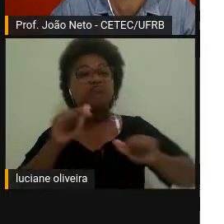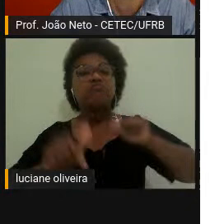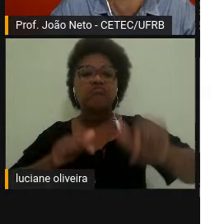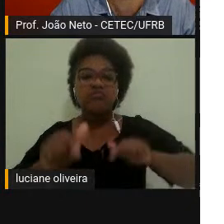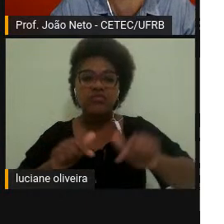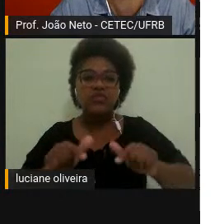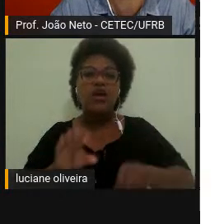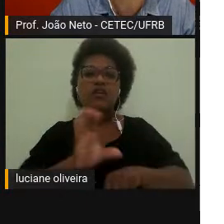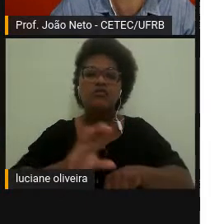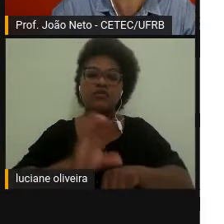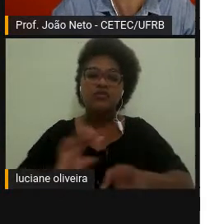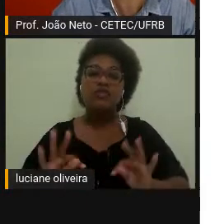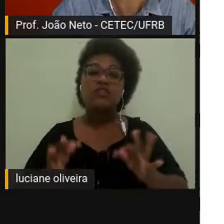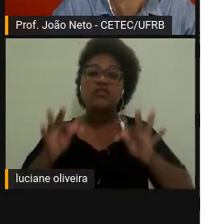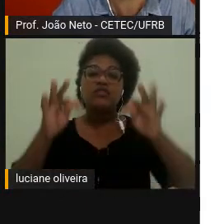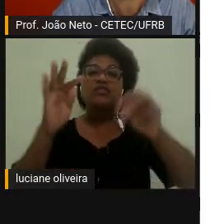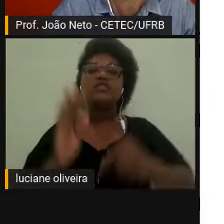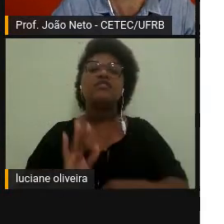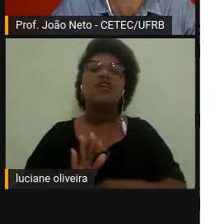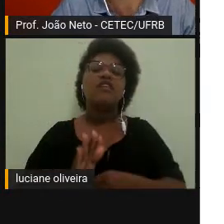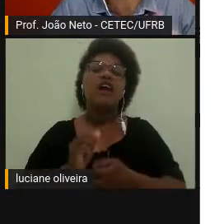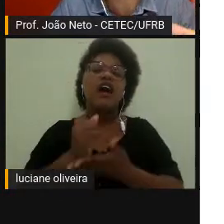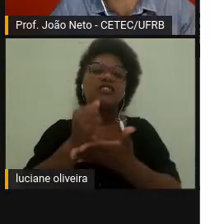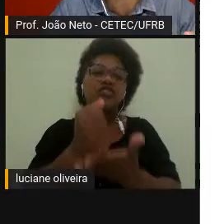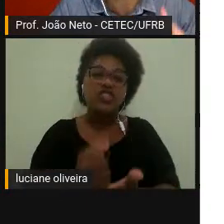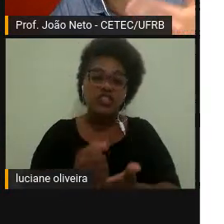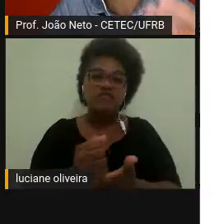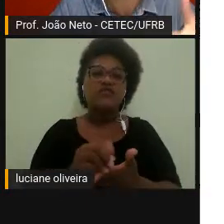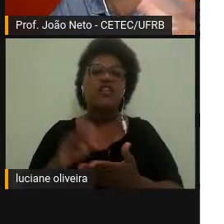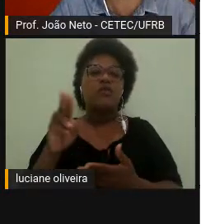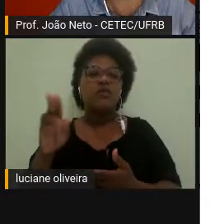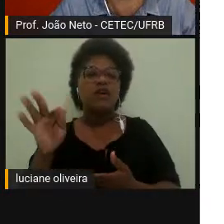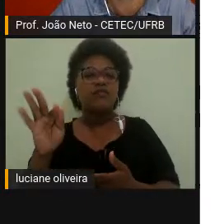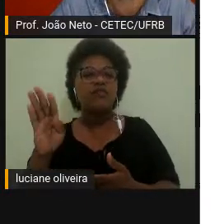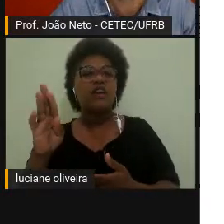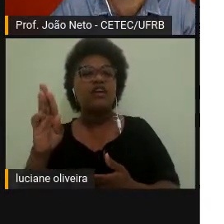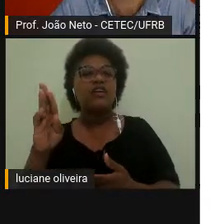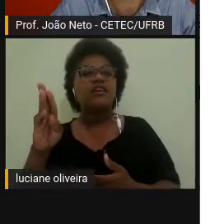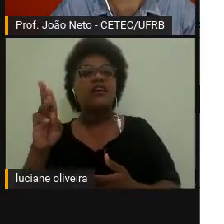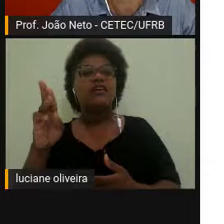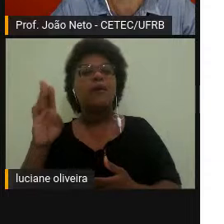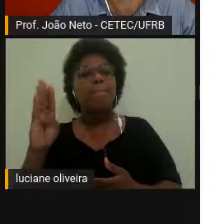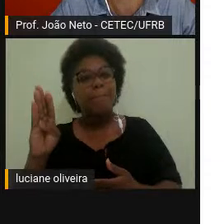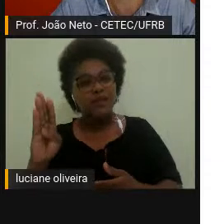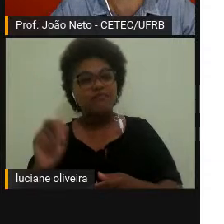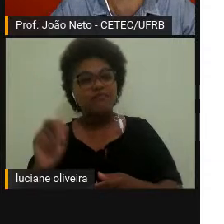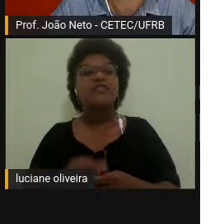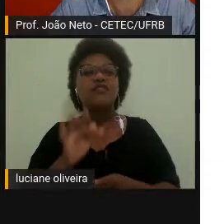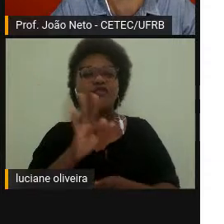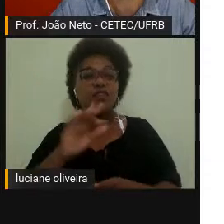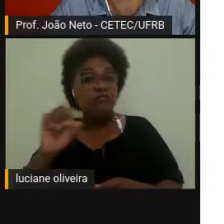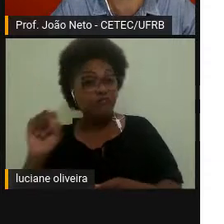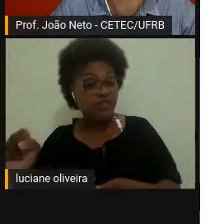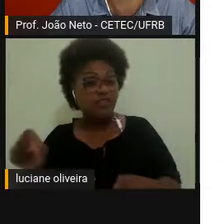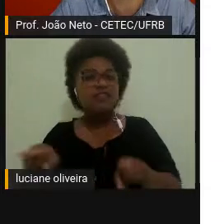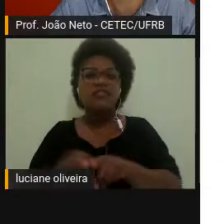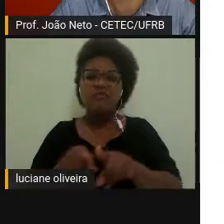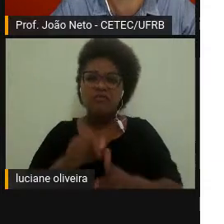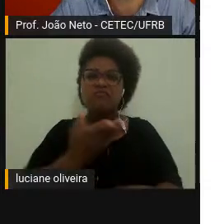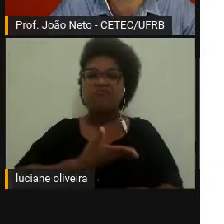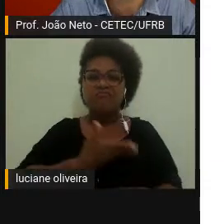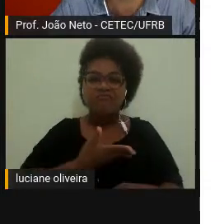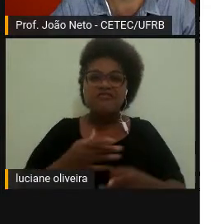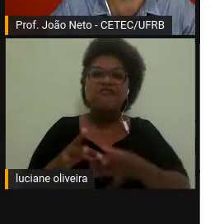da ufrb em Feira de Santana e eu uma grande amiga parceira é colaboradora em projetos de pesquisa